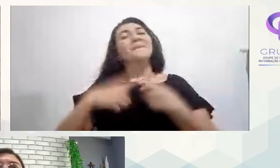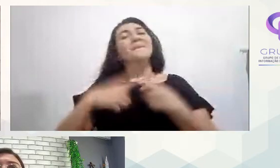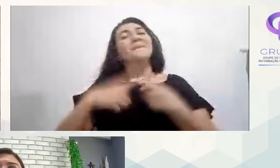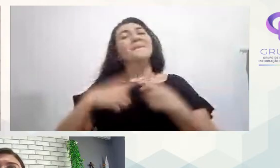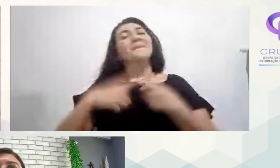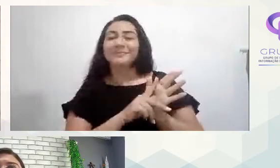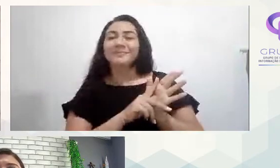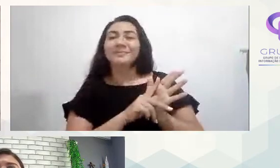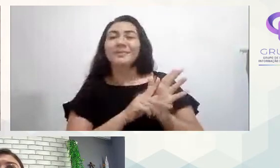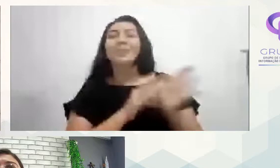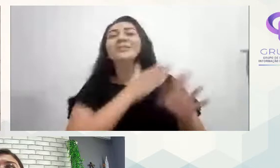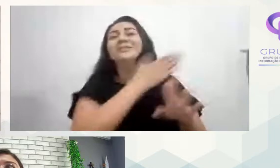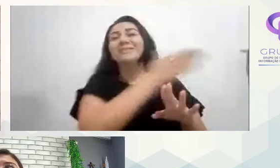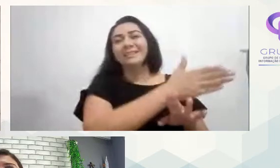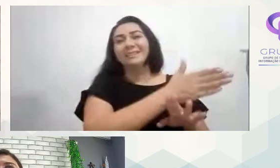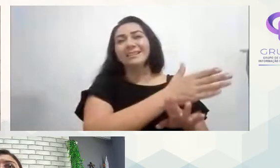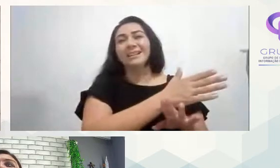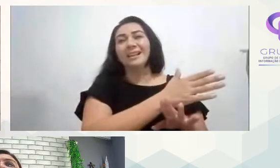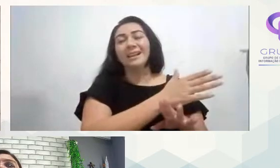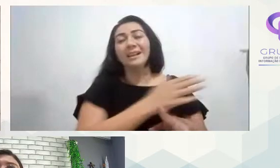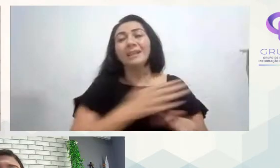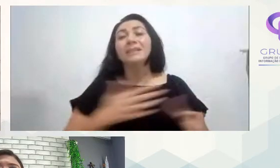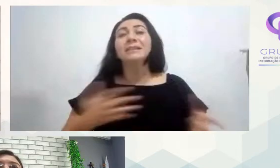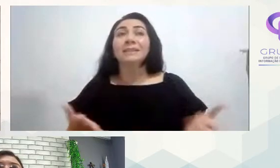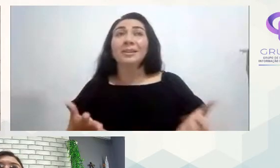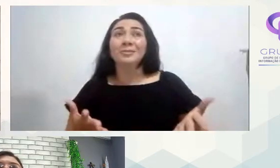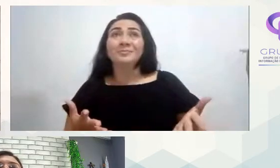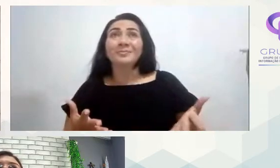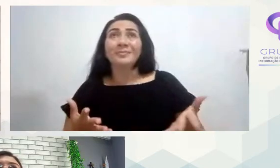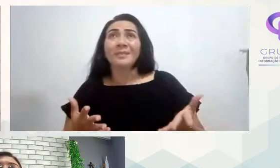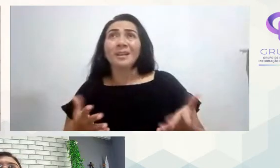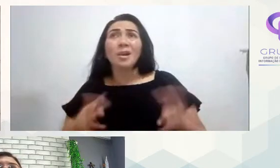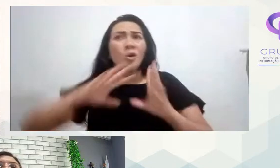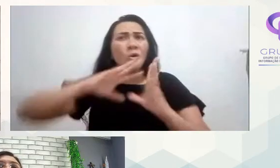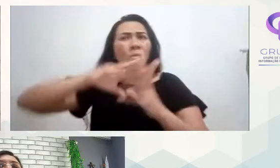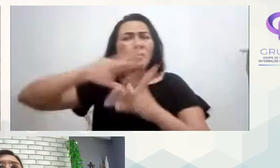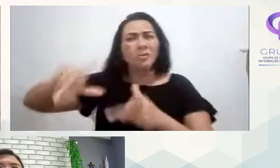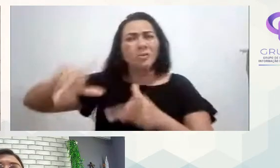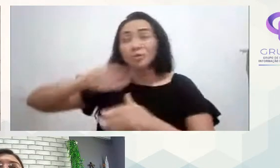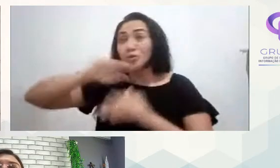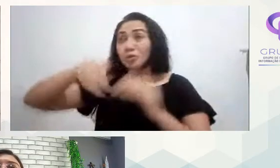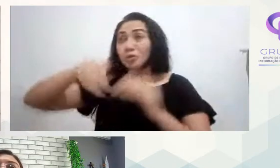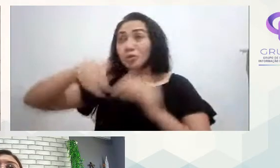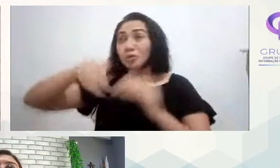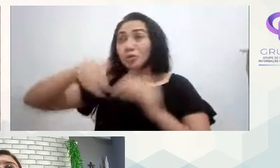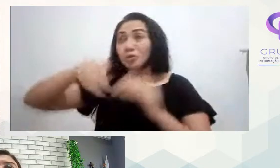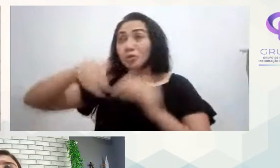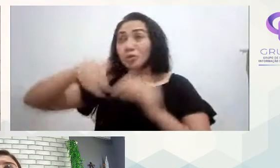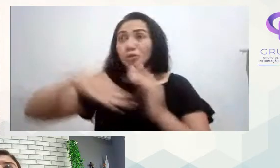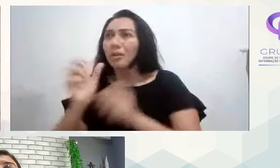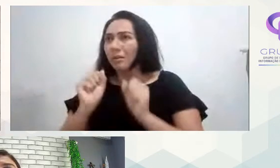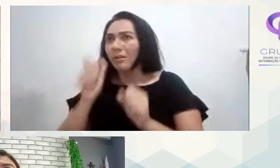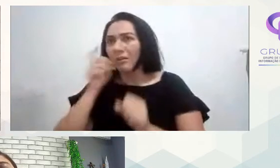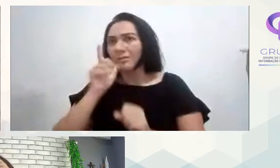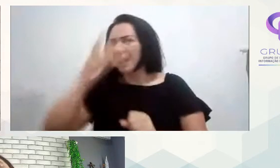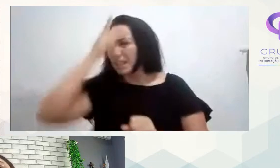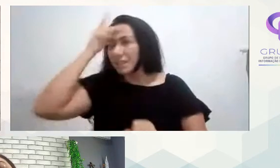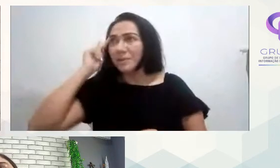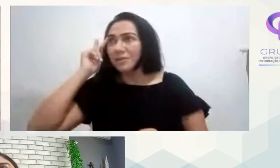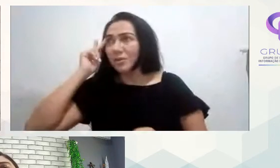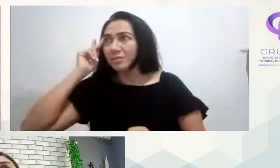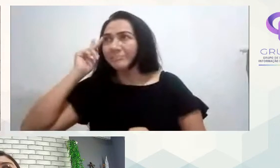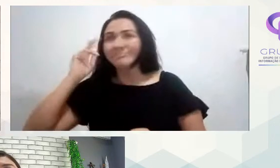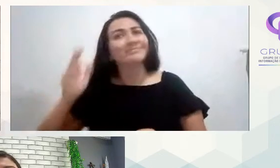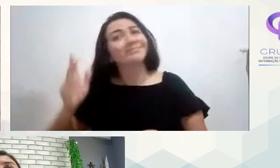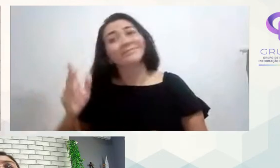gente consegue mudar um pouco do contexto, um pouco atingir o objetivo que eu me proponho, eu já estou conseguindo,